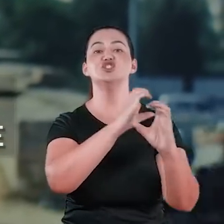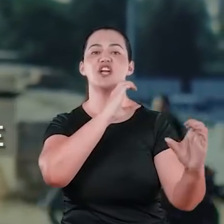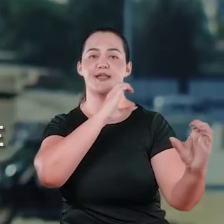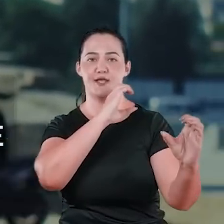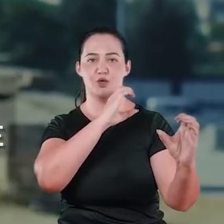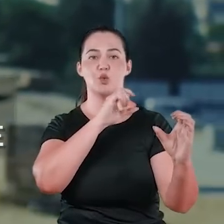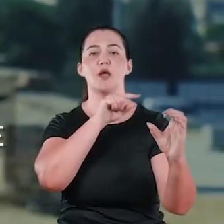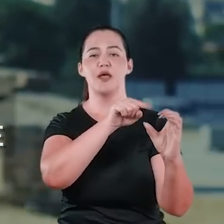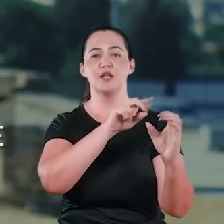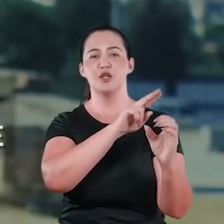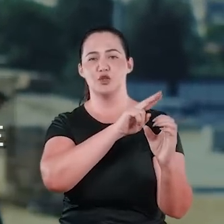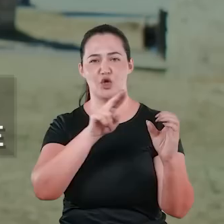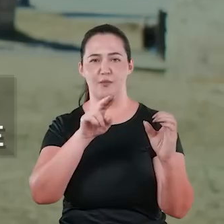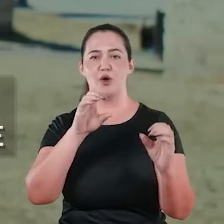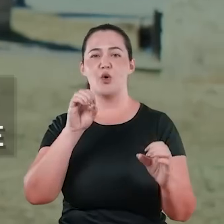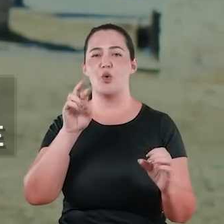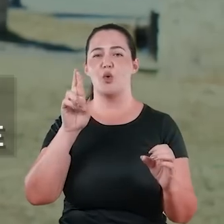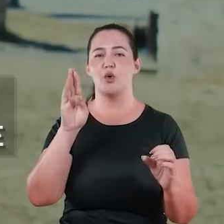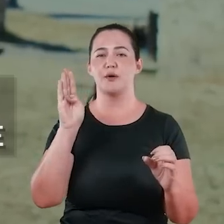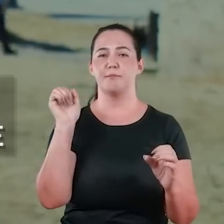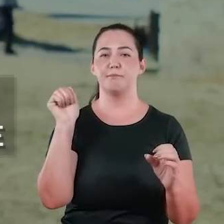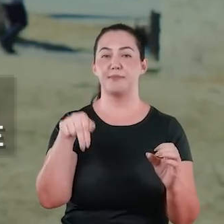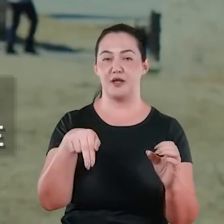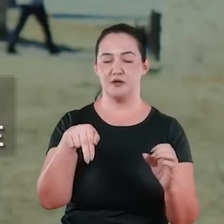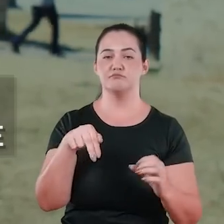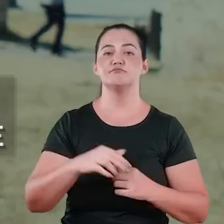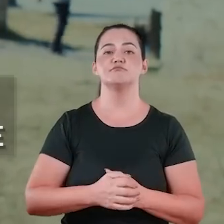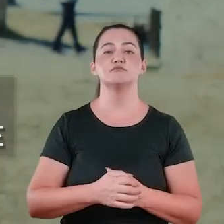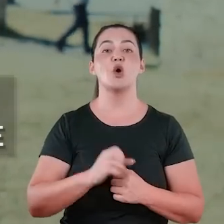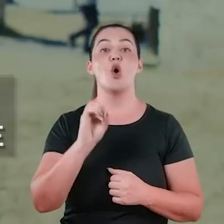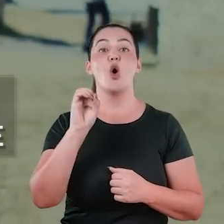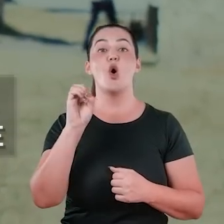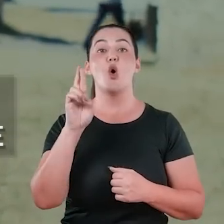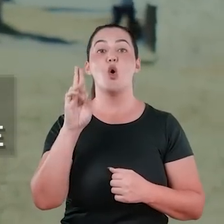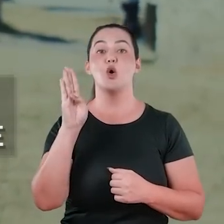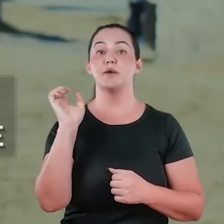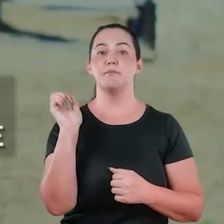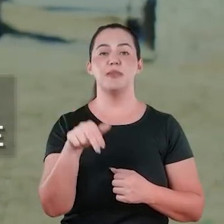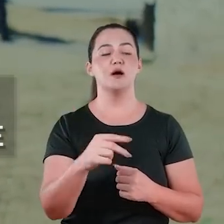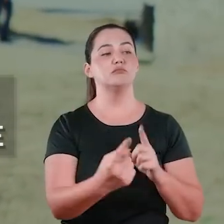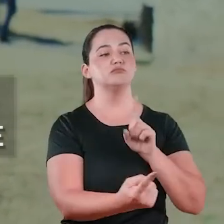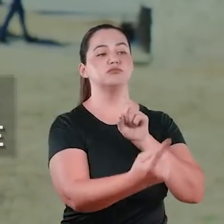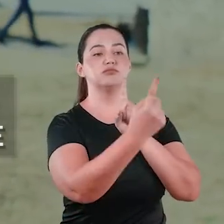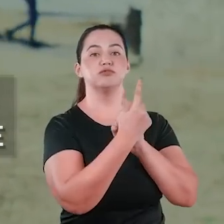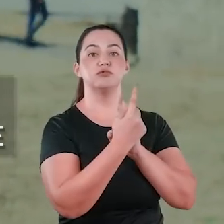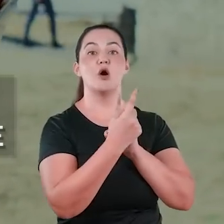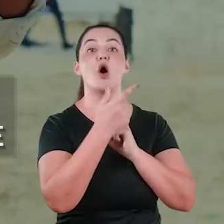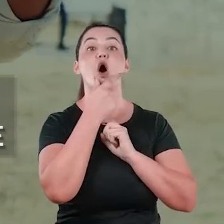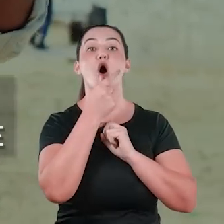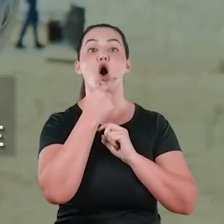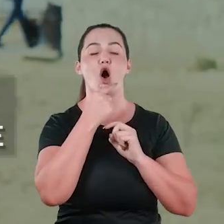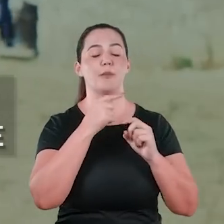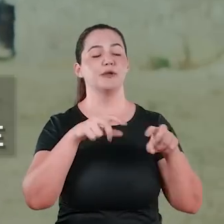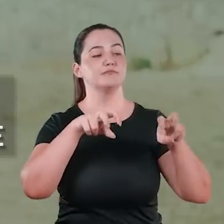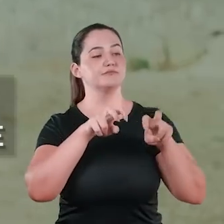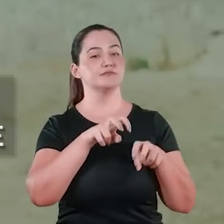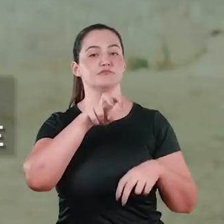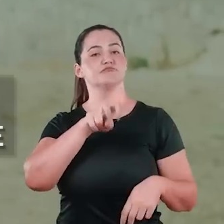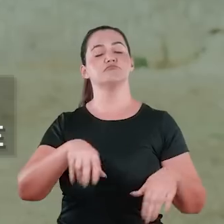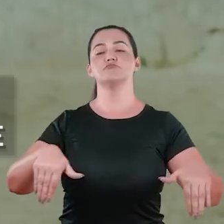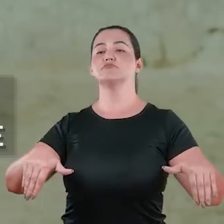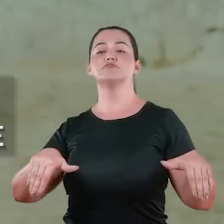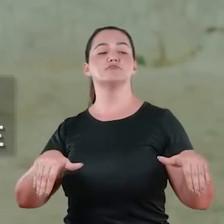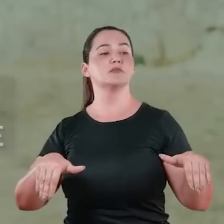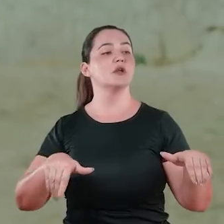húngaro chamado Orbán. Orbán apresentou para o imperador Constantino XI